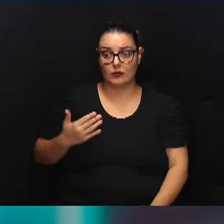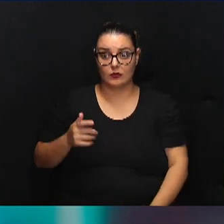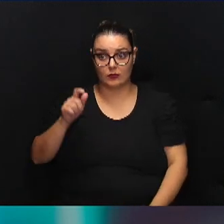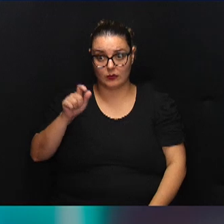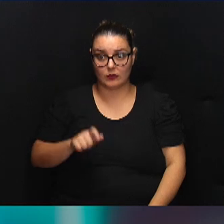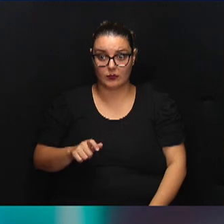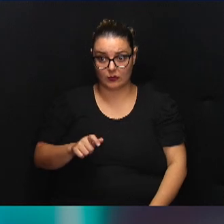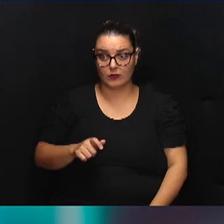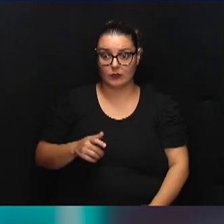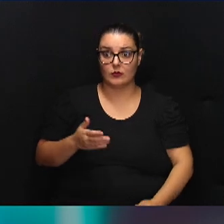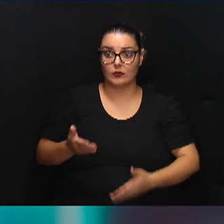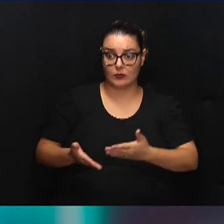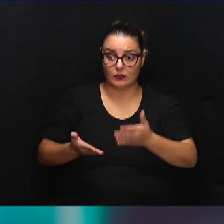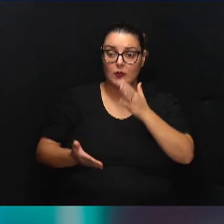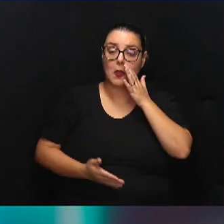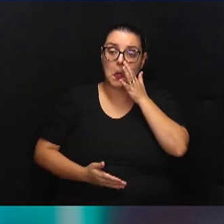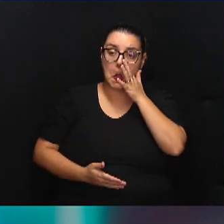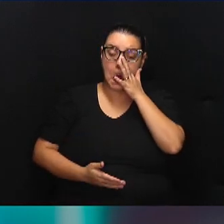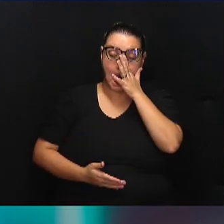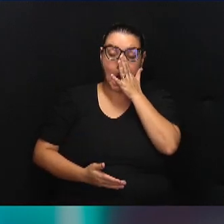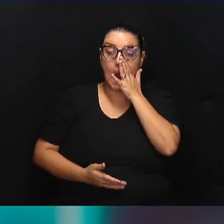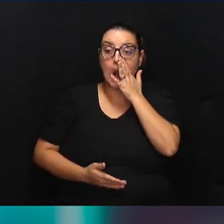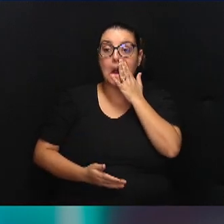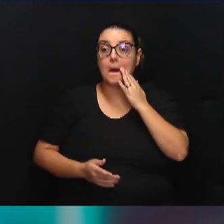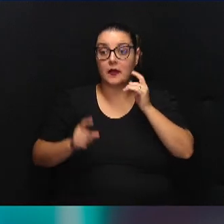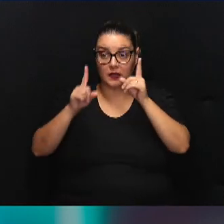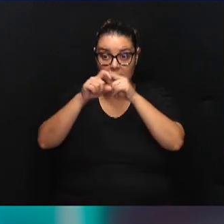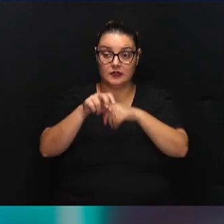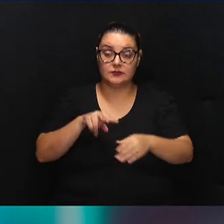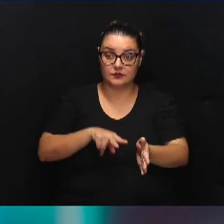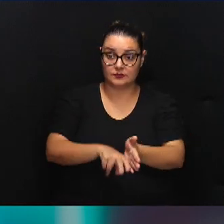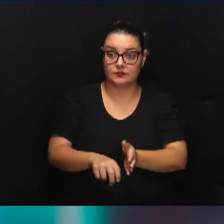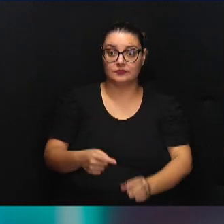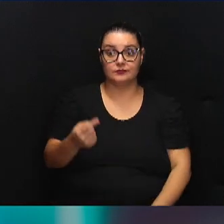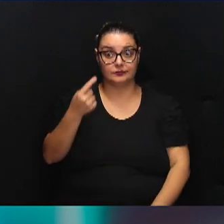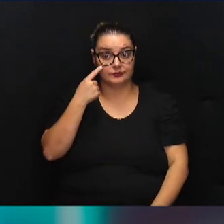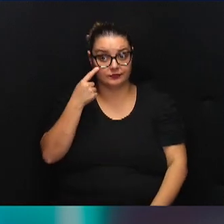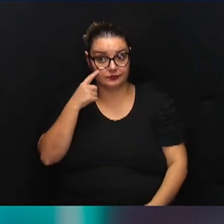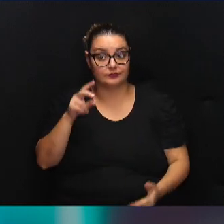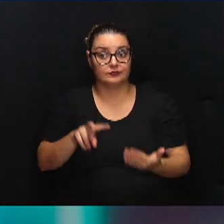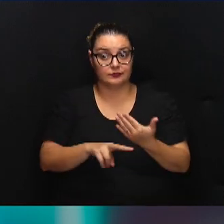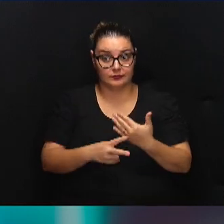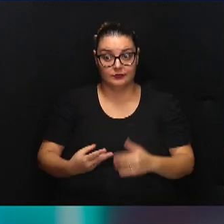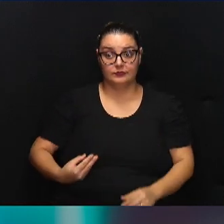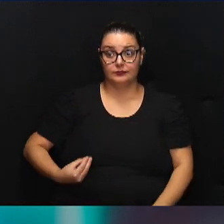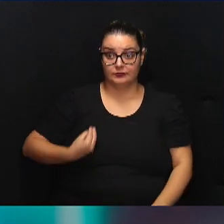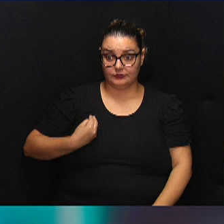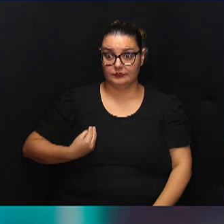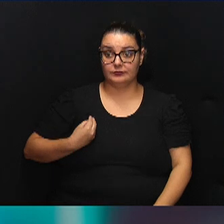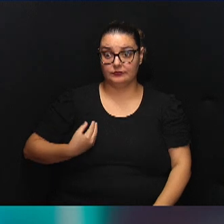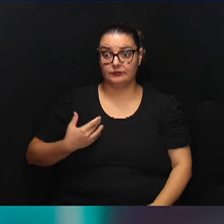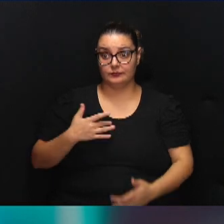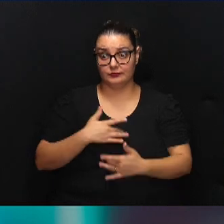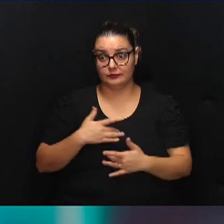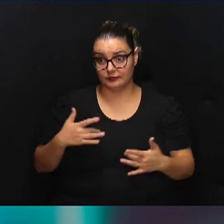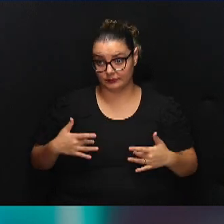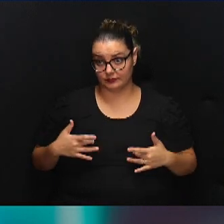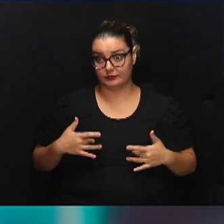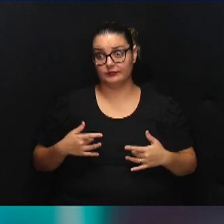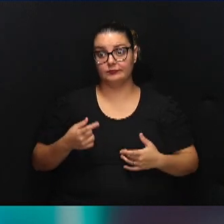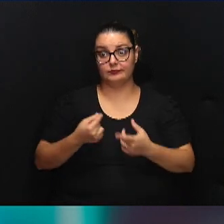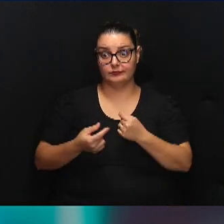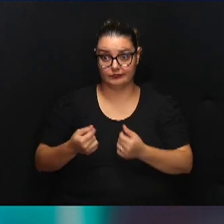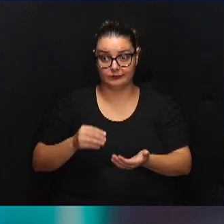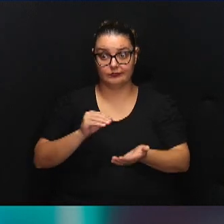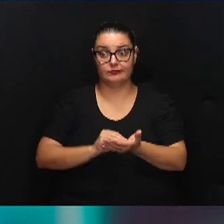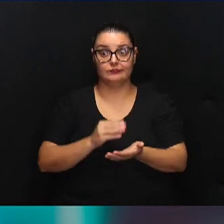pessoa, o tratamento é mais complicado, difícil diagnóstico, olha só como impacta o estilo de vida e até condições econômicas, a falta